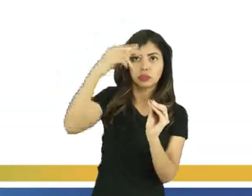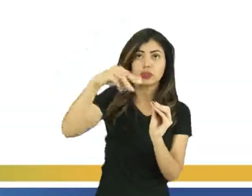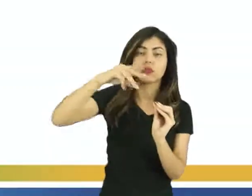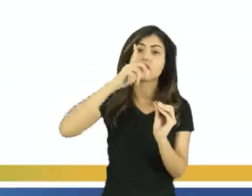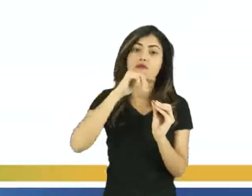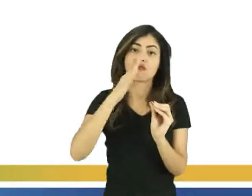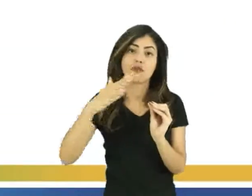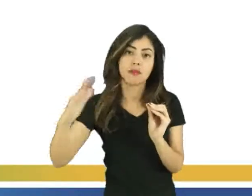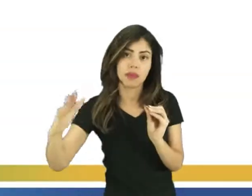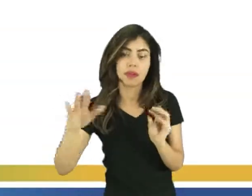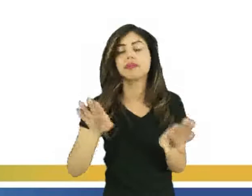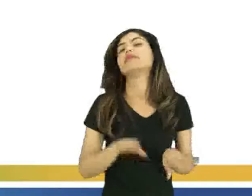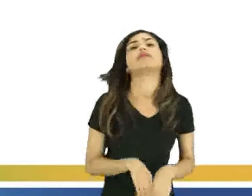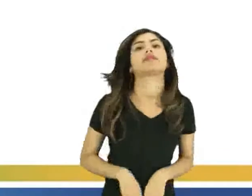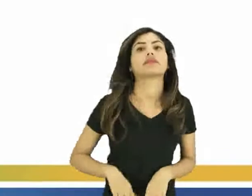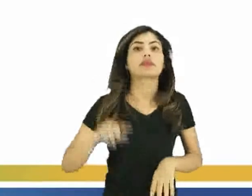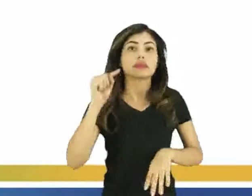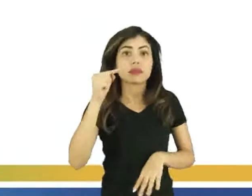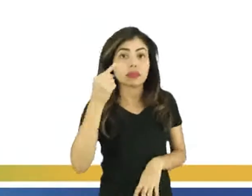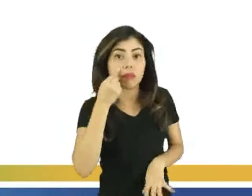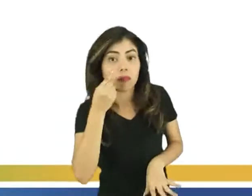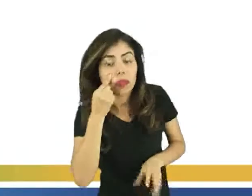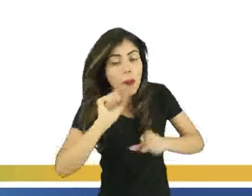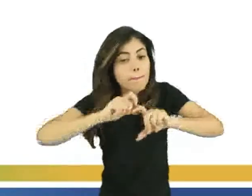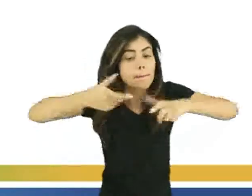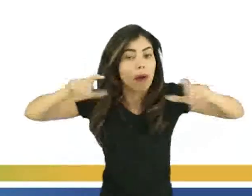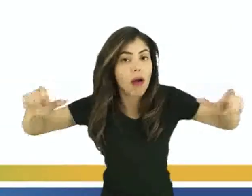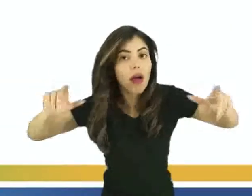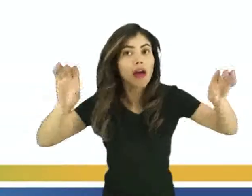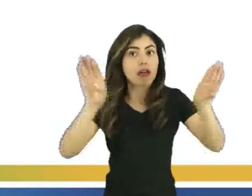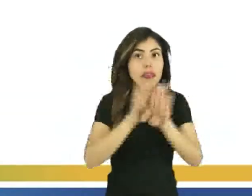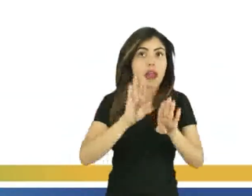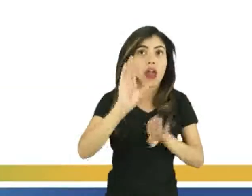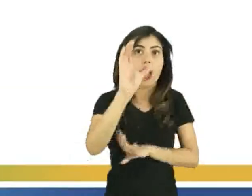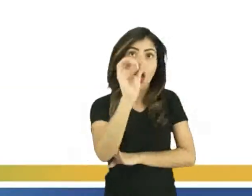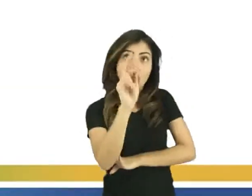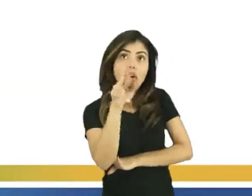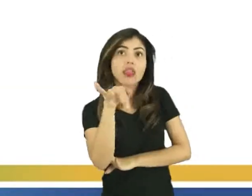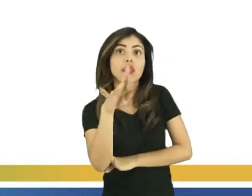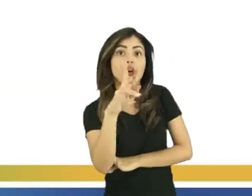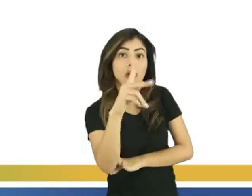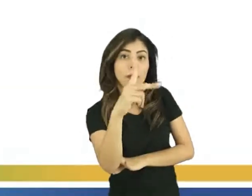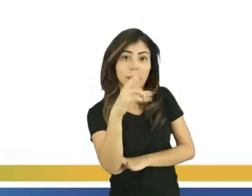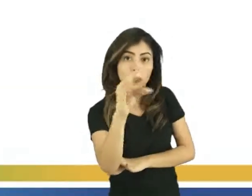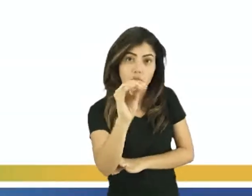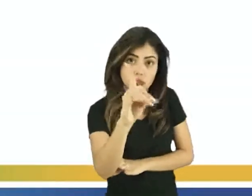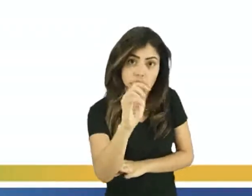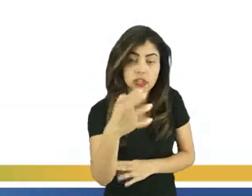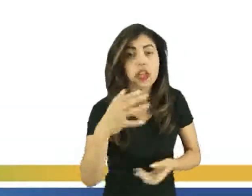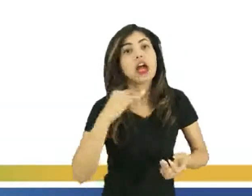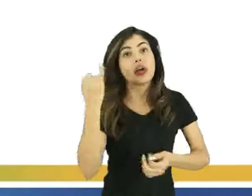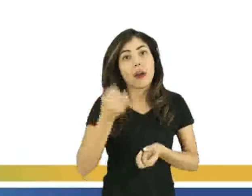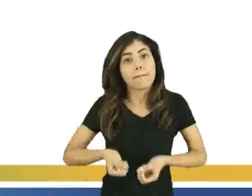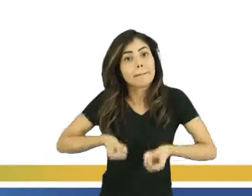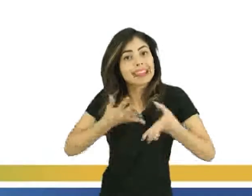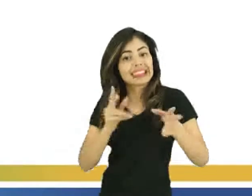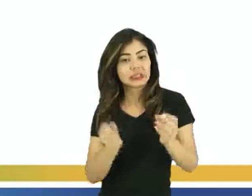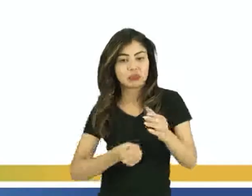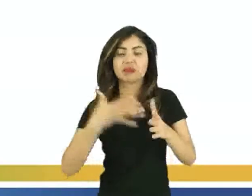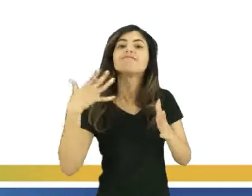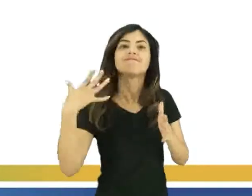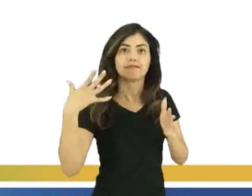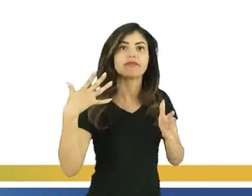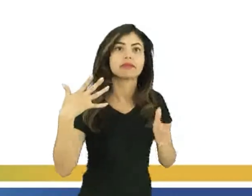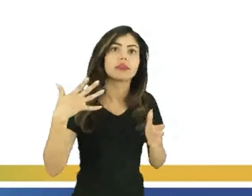de espécies de artrópodes é o maior entre os animais, em que ainda existe, tem muitas estimativas que muitas espécies